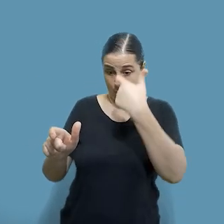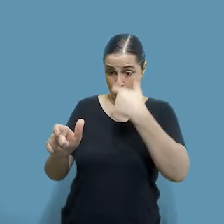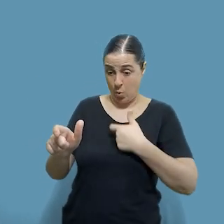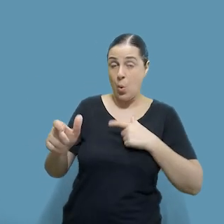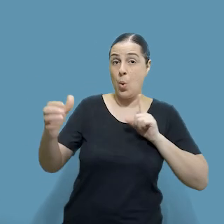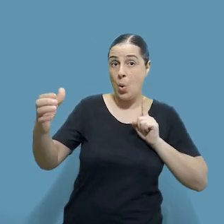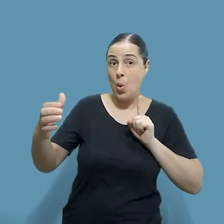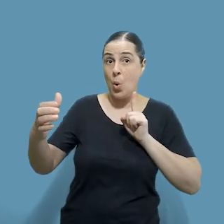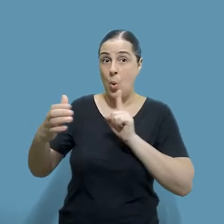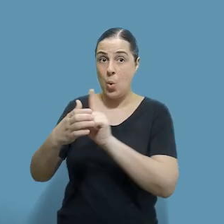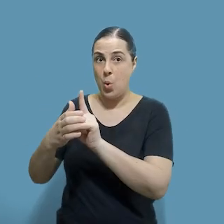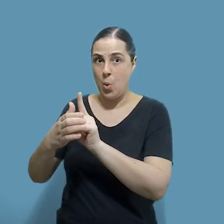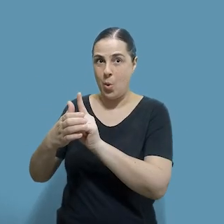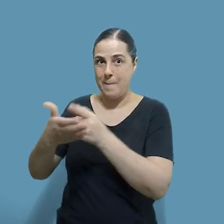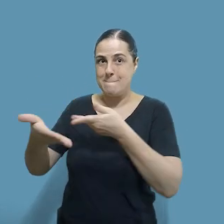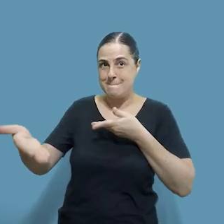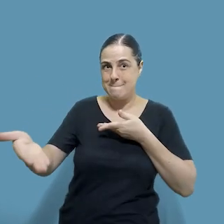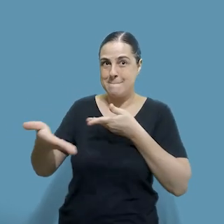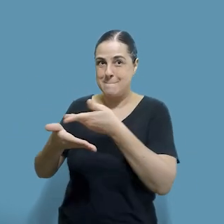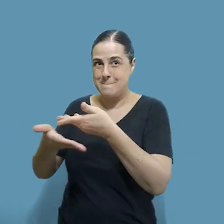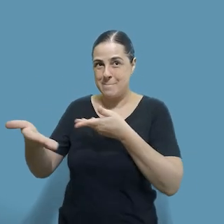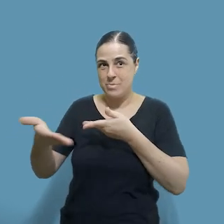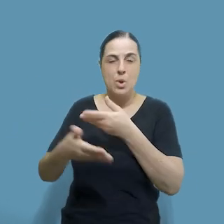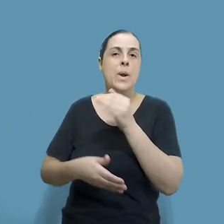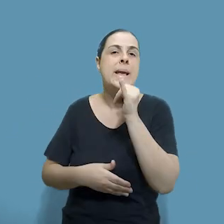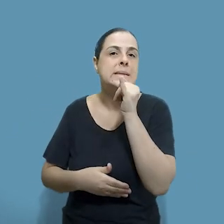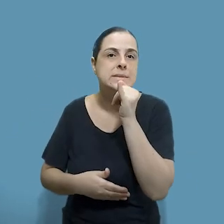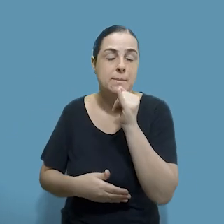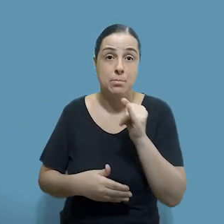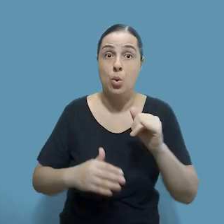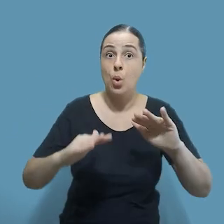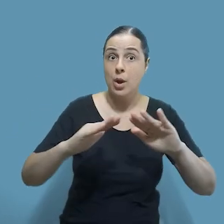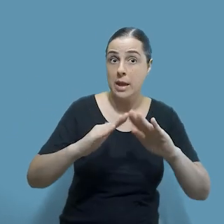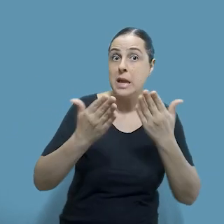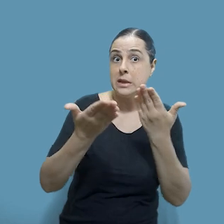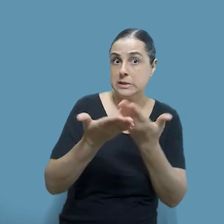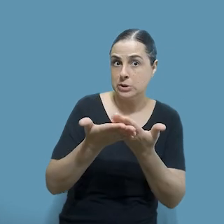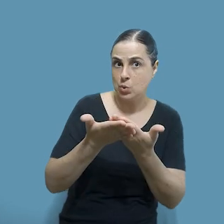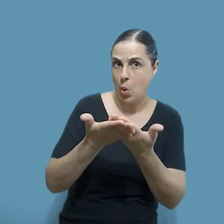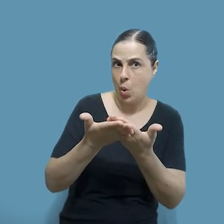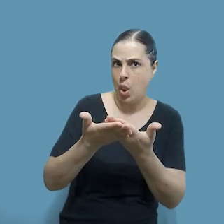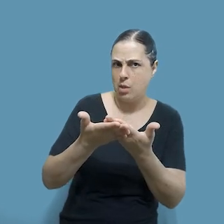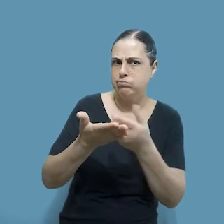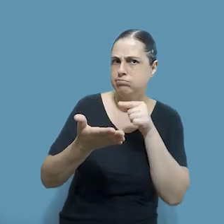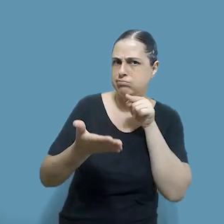estão. Então, numa escola, por exemplo, se tem uma criança cadeirante, né?